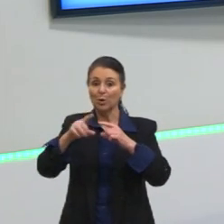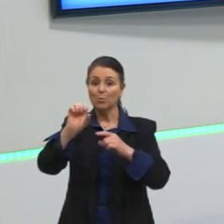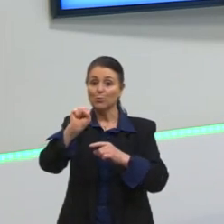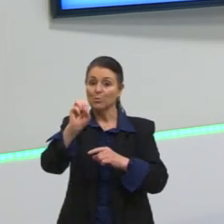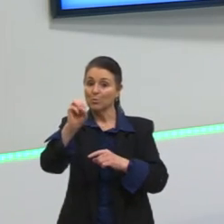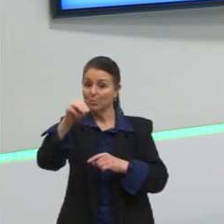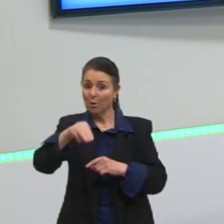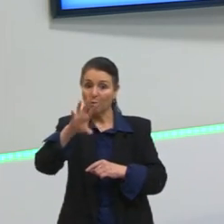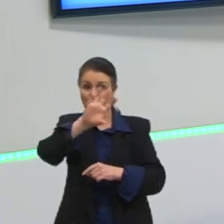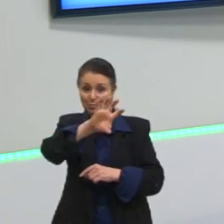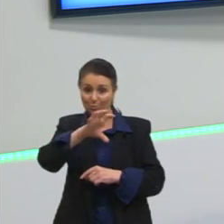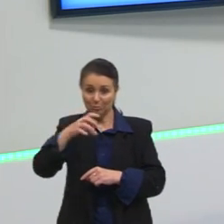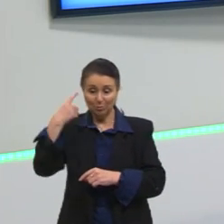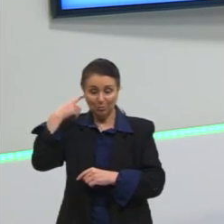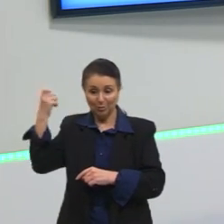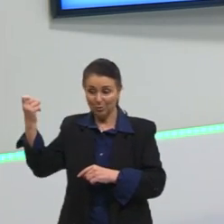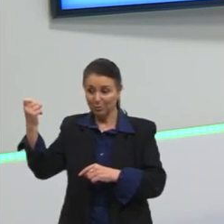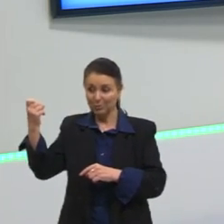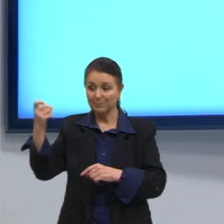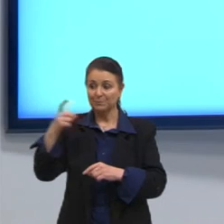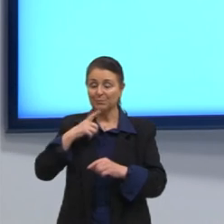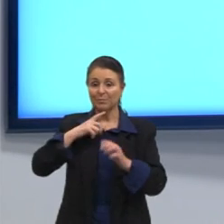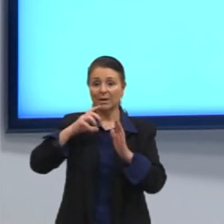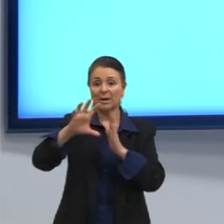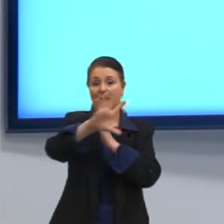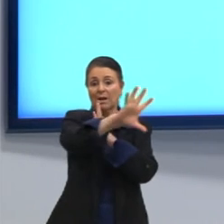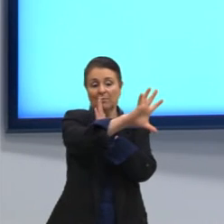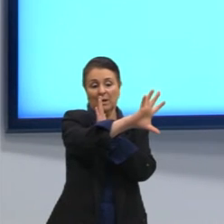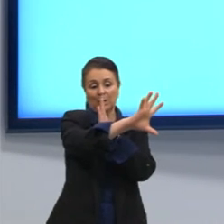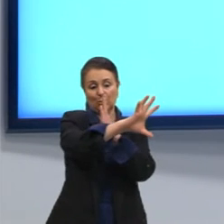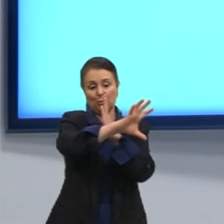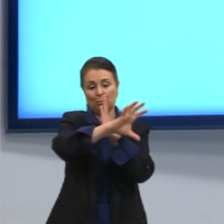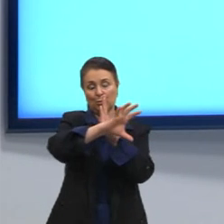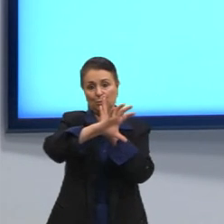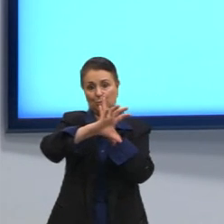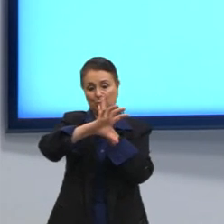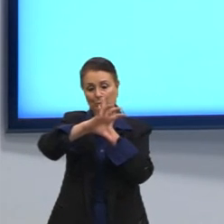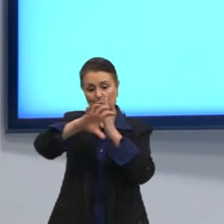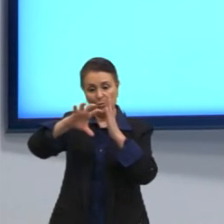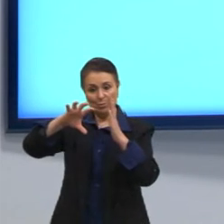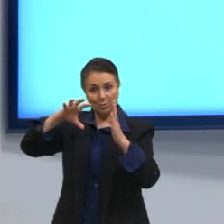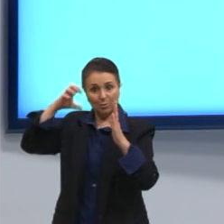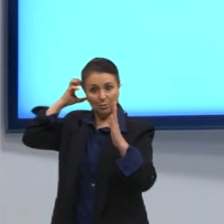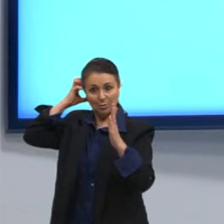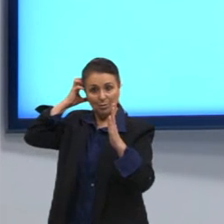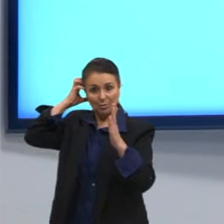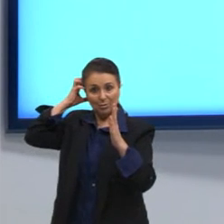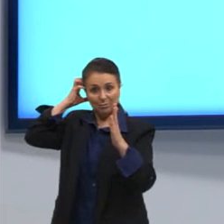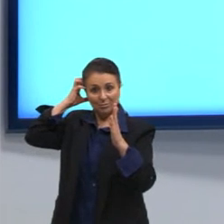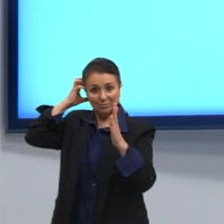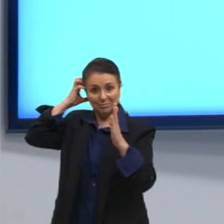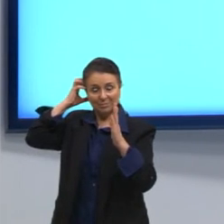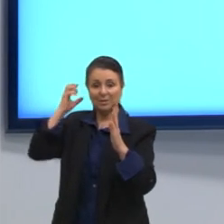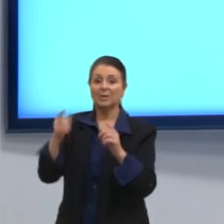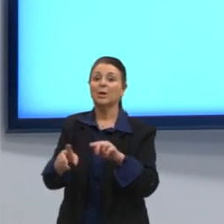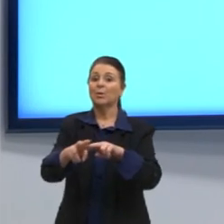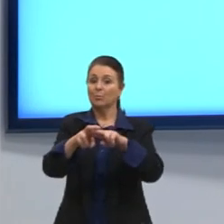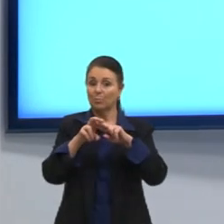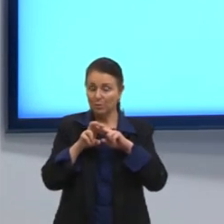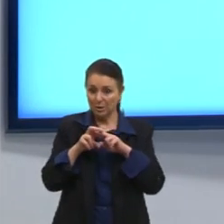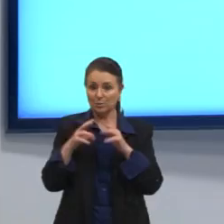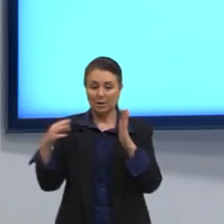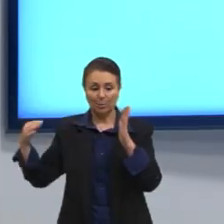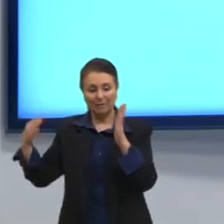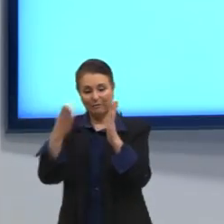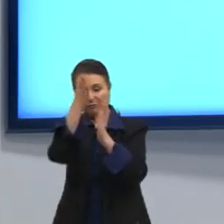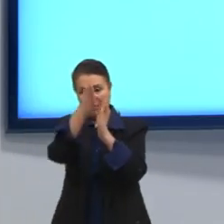tá? Então, ela consegue contornar obstáculos, né? E que ao atingir, então, uma fenda,